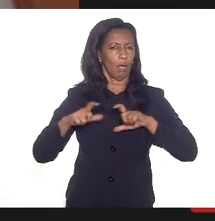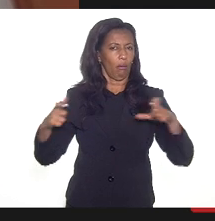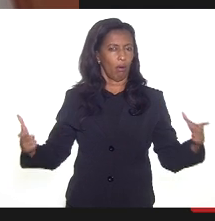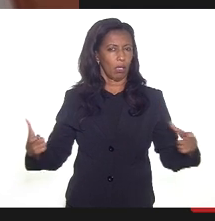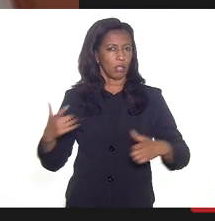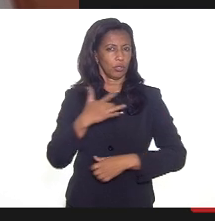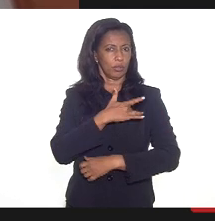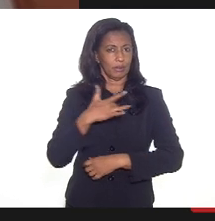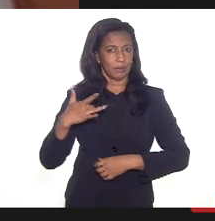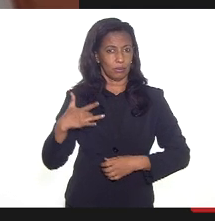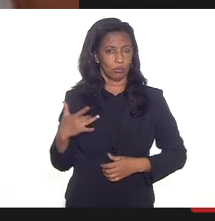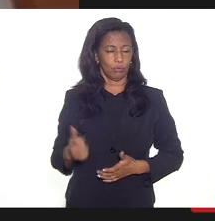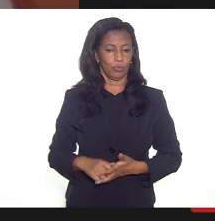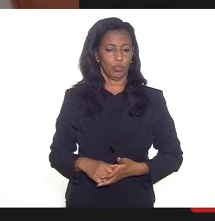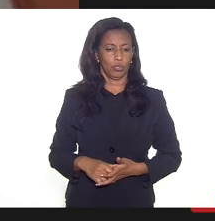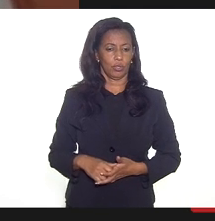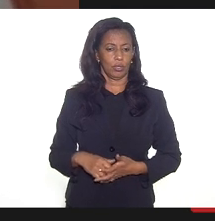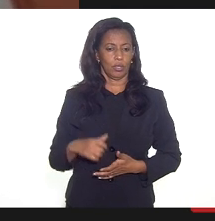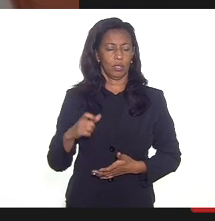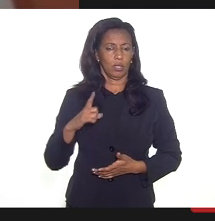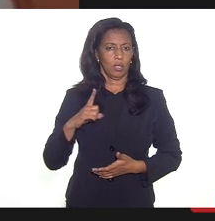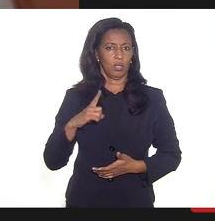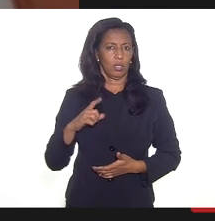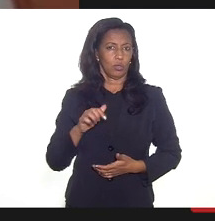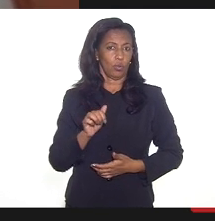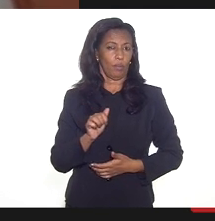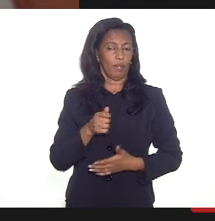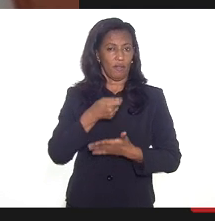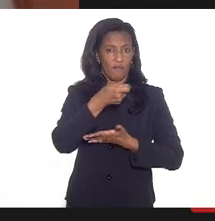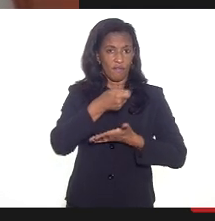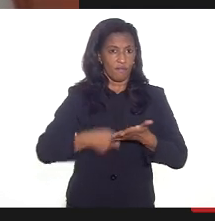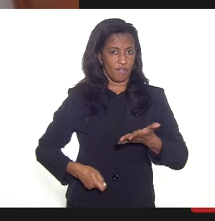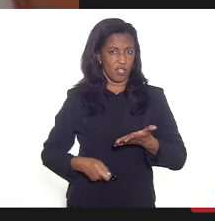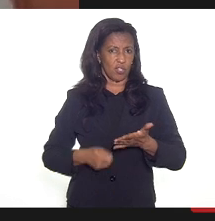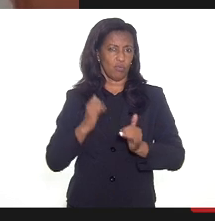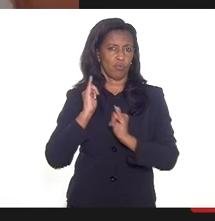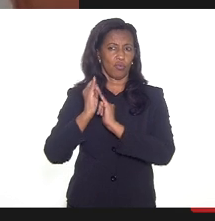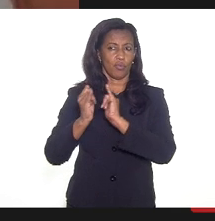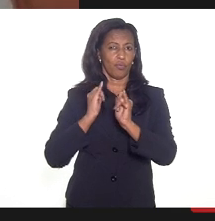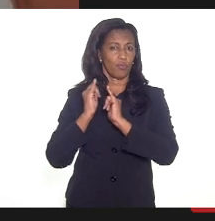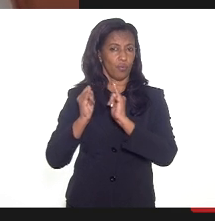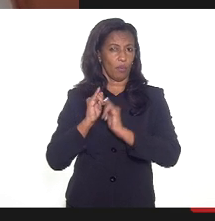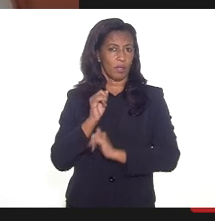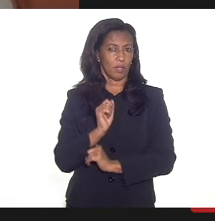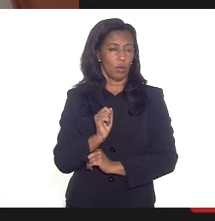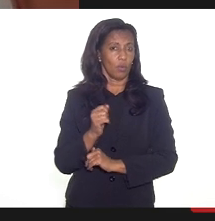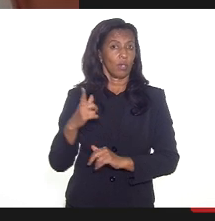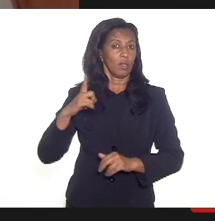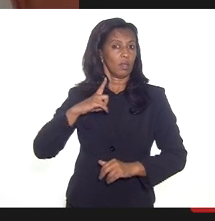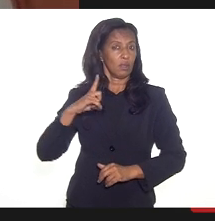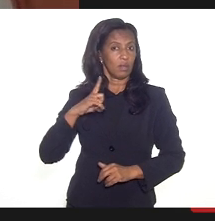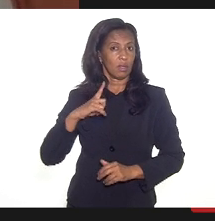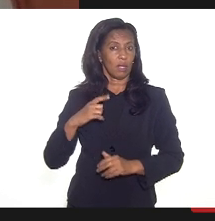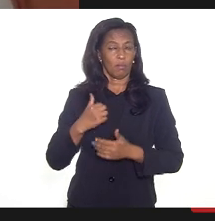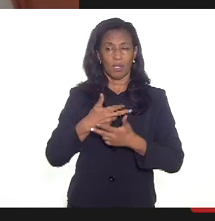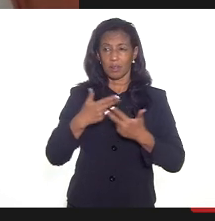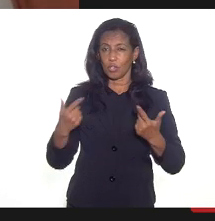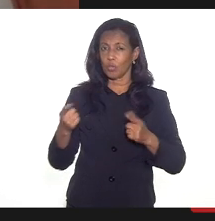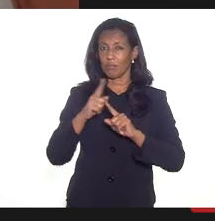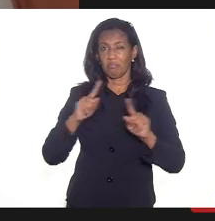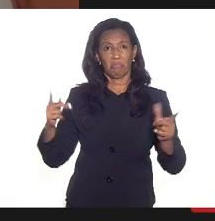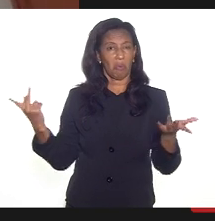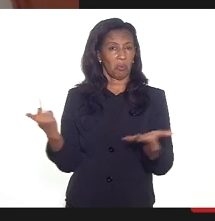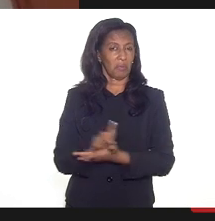na saúde, sobre a ficha de notificação compulsória. Essas coisas não